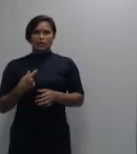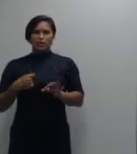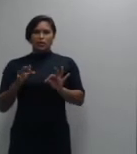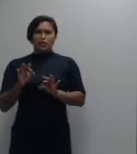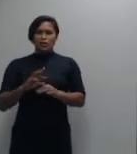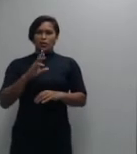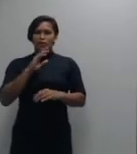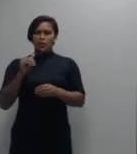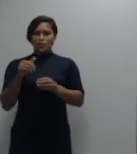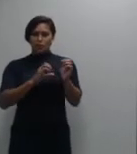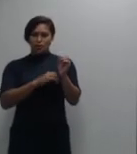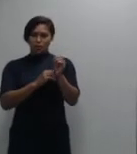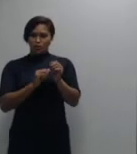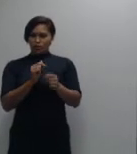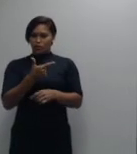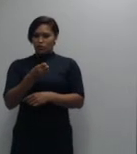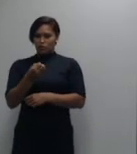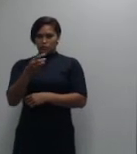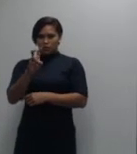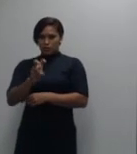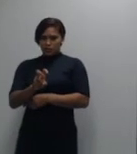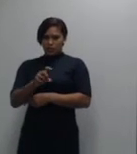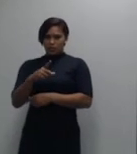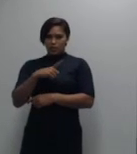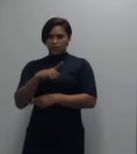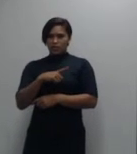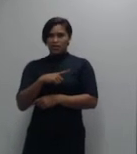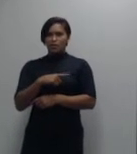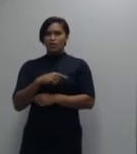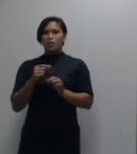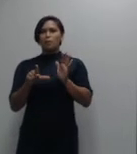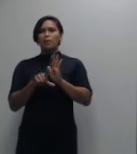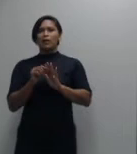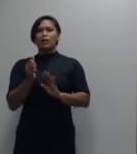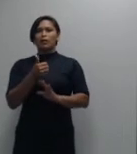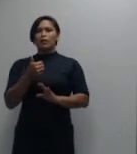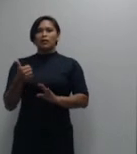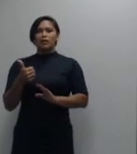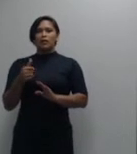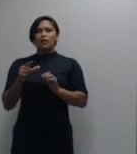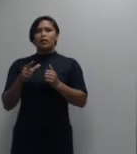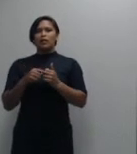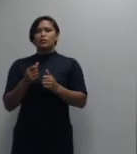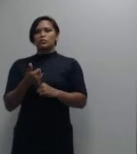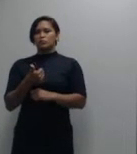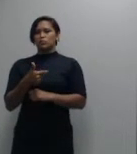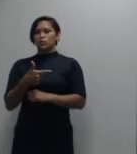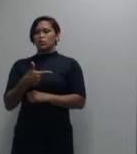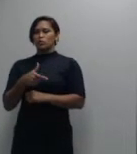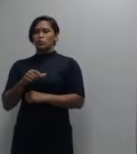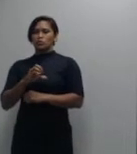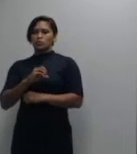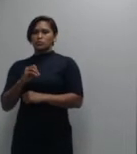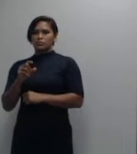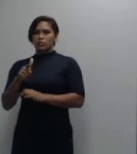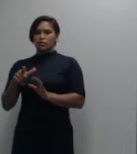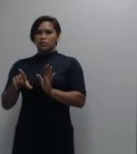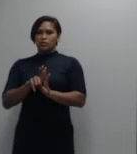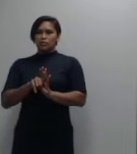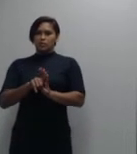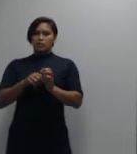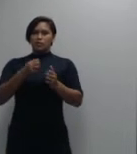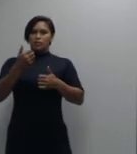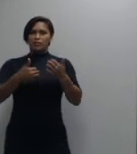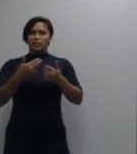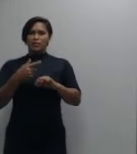Processo Civil de 2.500 e constante do parágrafo primeiro do artigo livro 33 e exemplo a